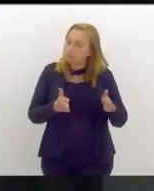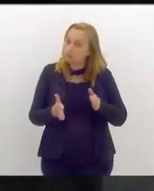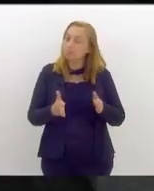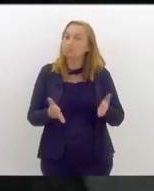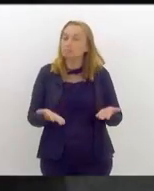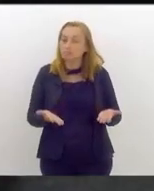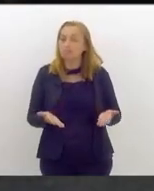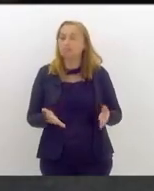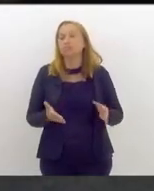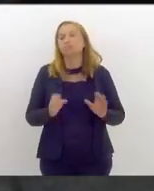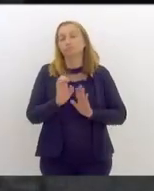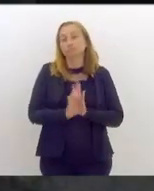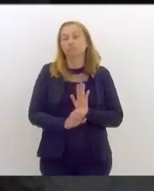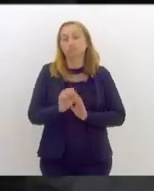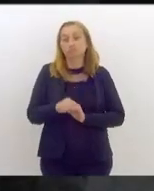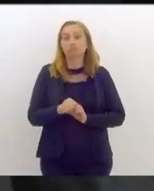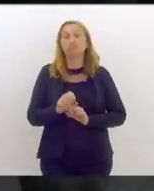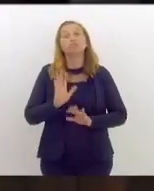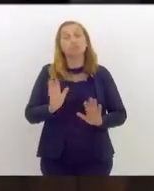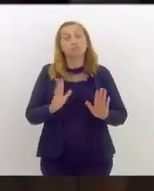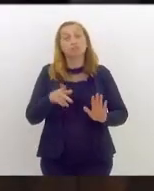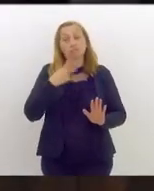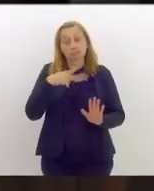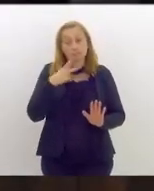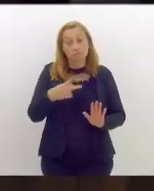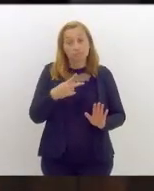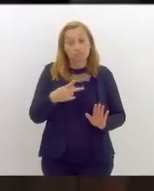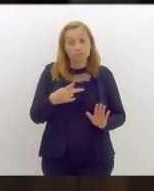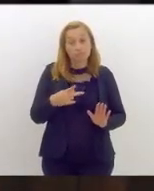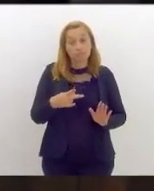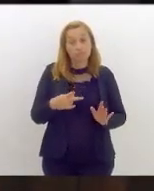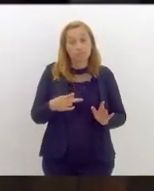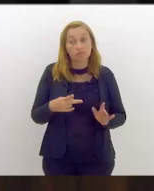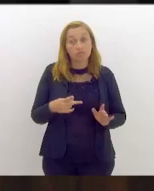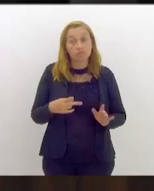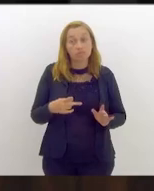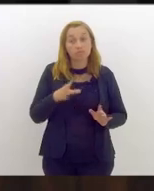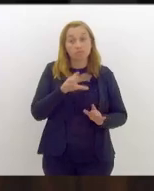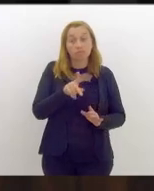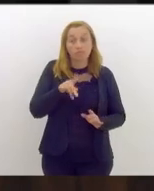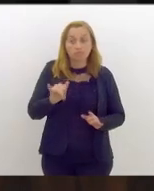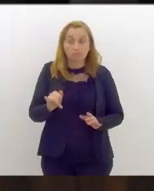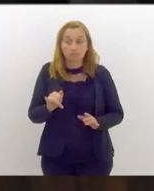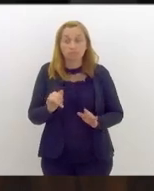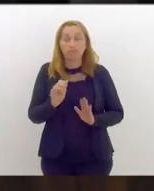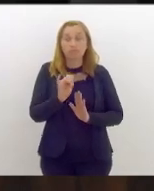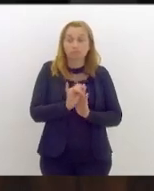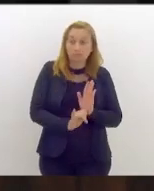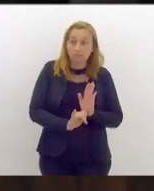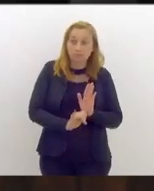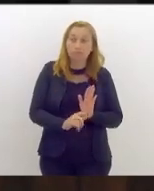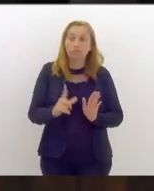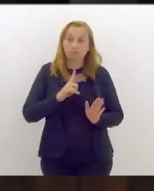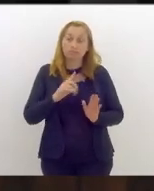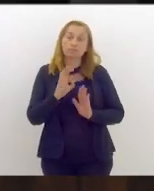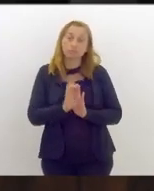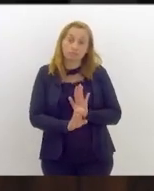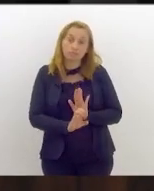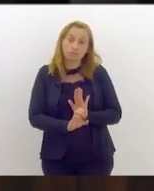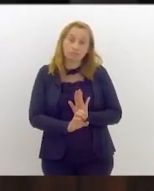sem dúvida Sem dúvida Não eu tô dizendo é um precedente de CPI que vem relatório tem emenda